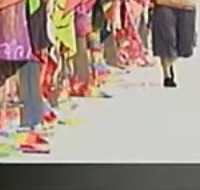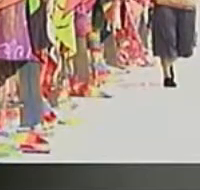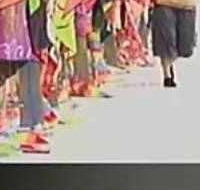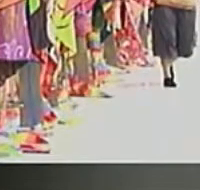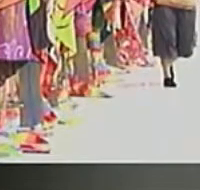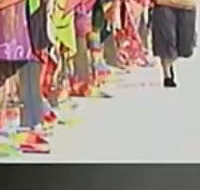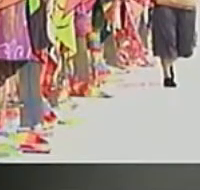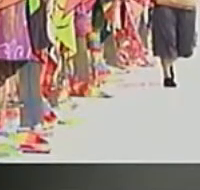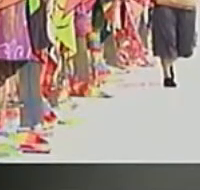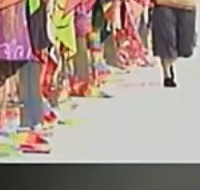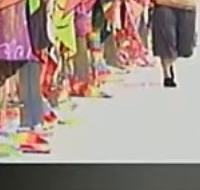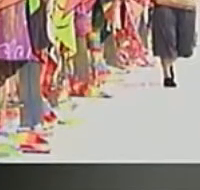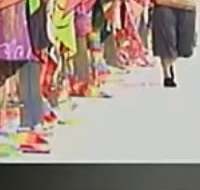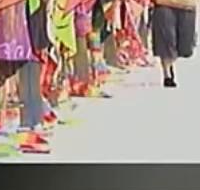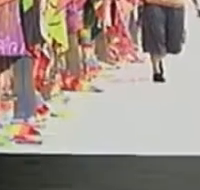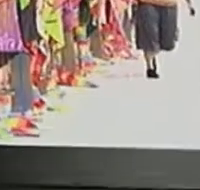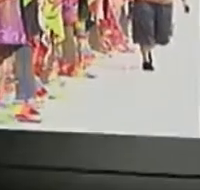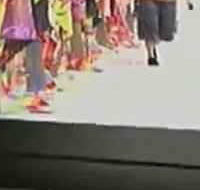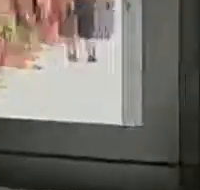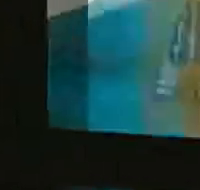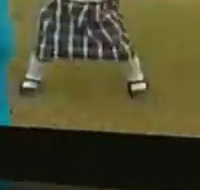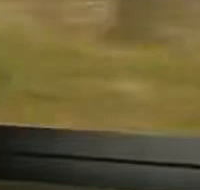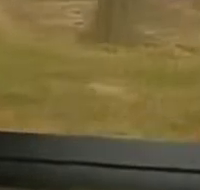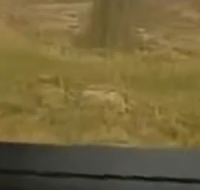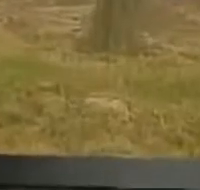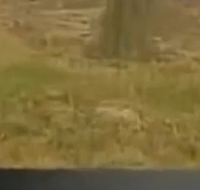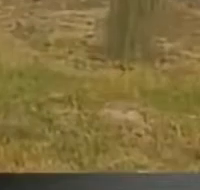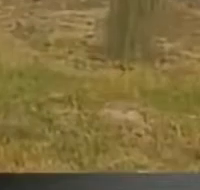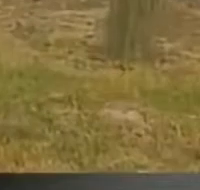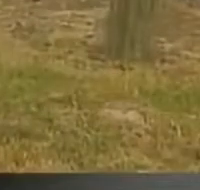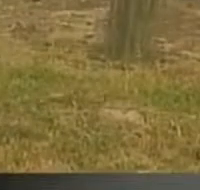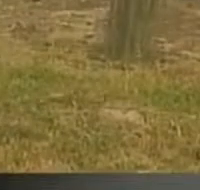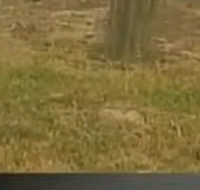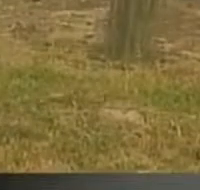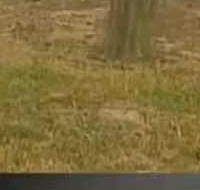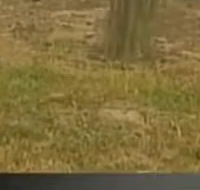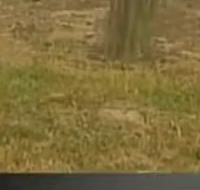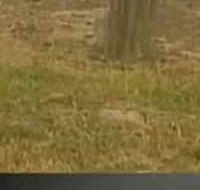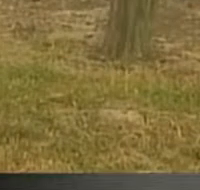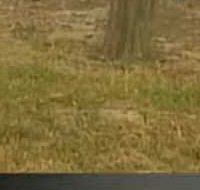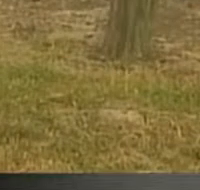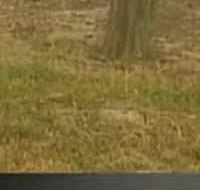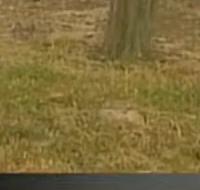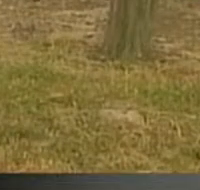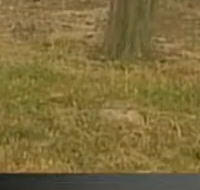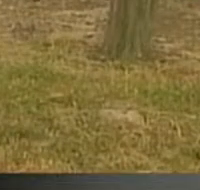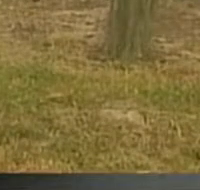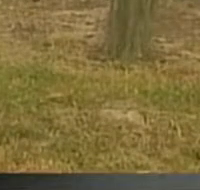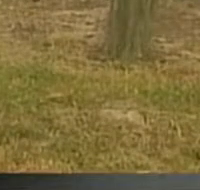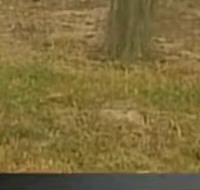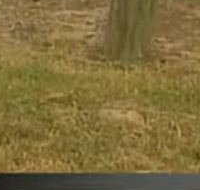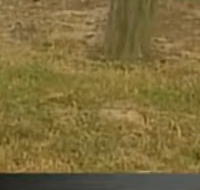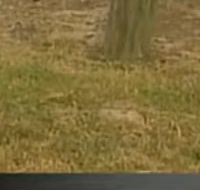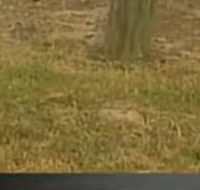traz. Quem hoje quer ver todo mundo buscando a